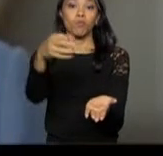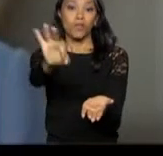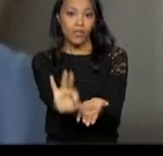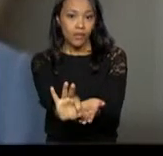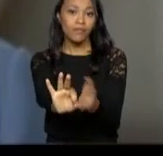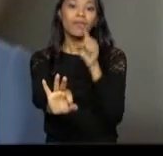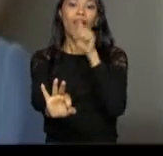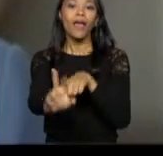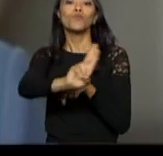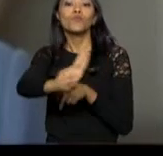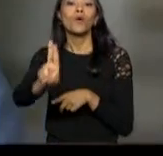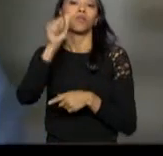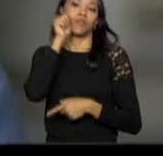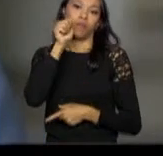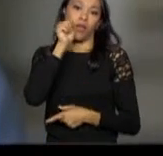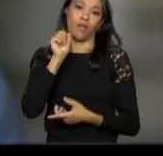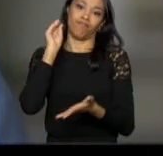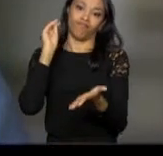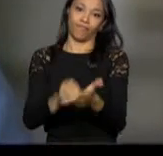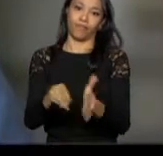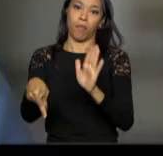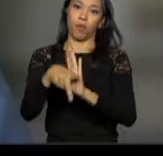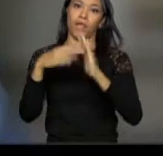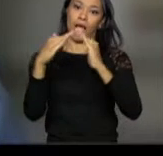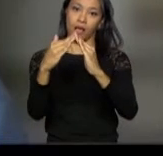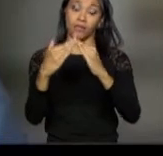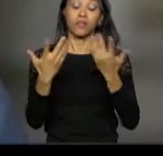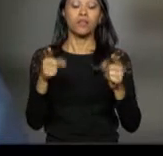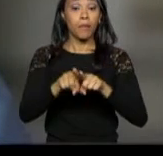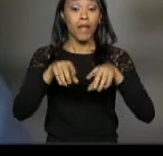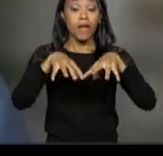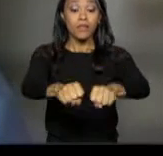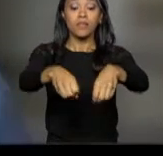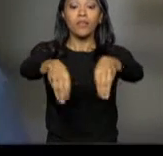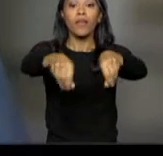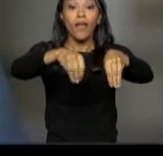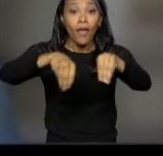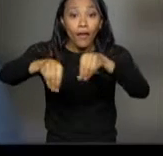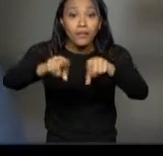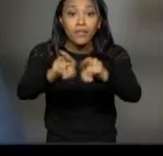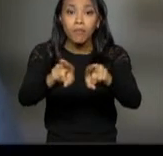52% estão no nome de mulheres. No acesso à terra, também é assim.